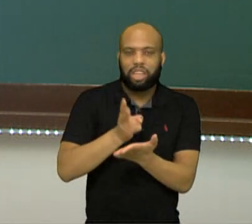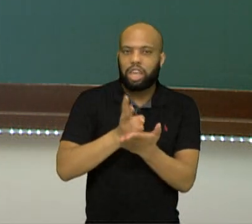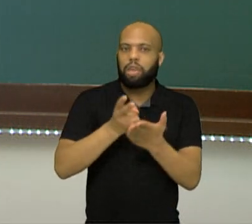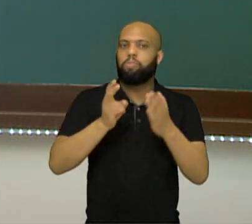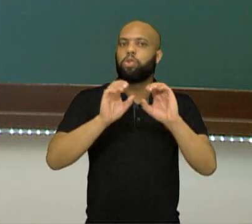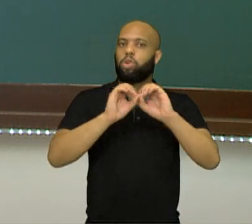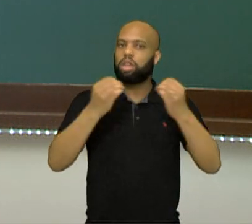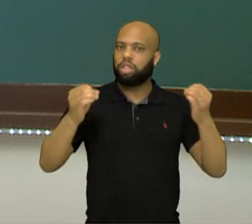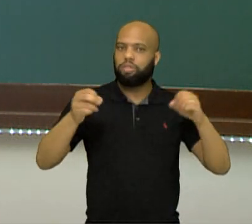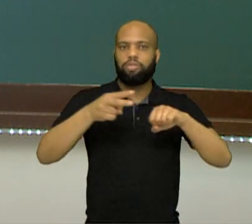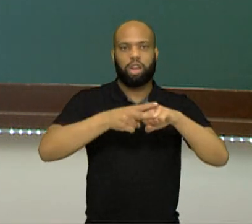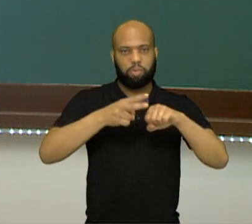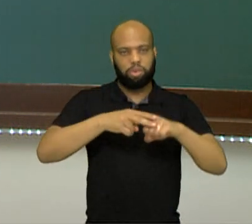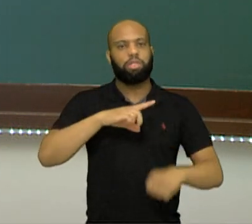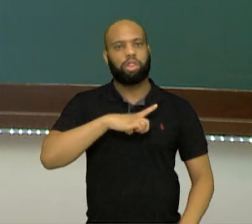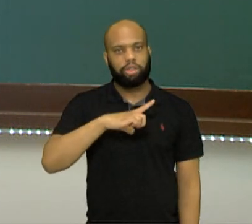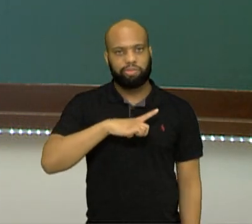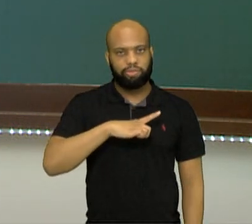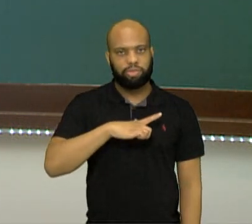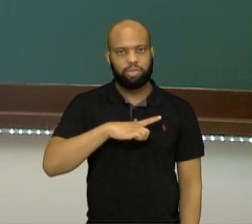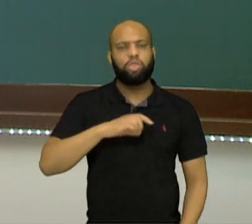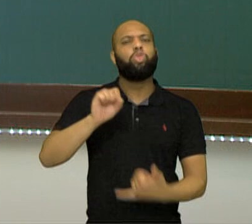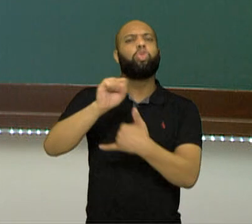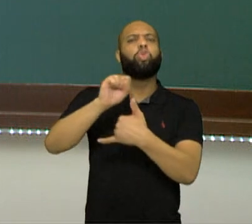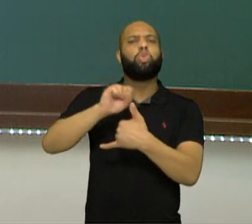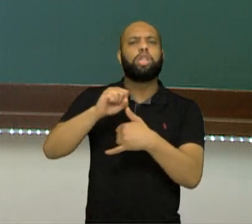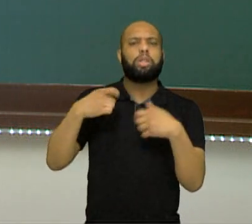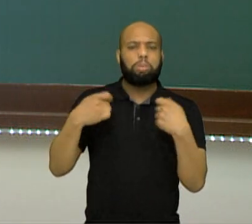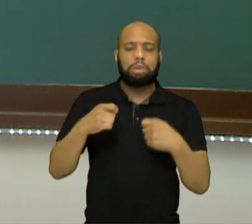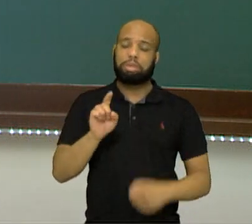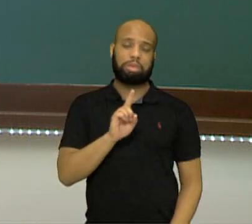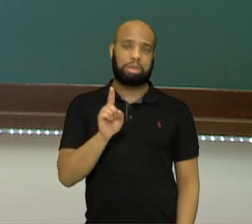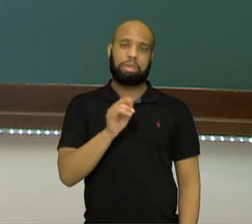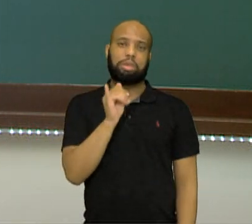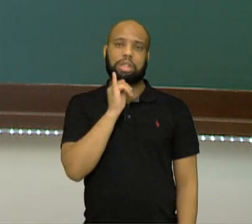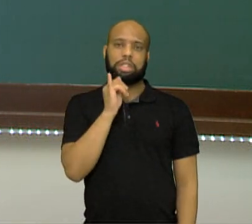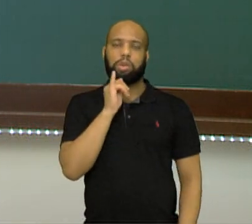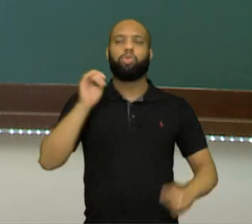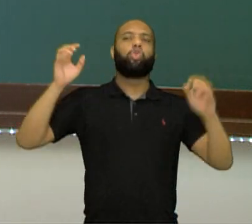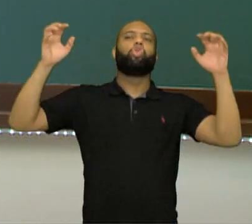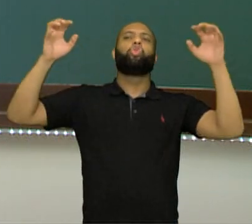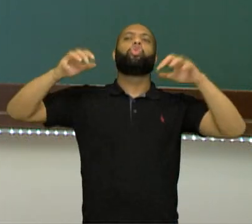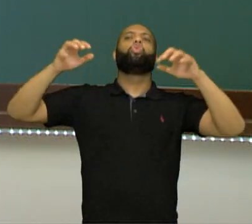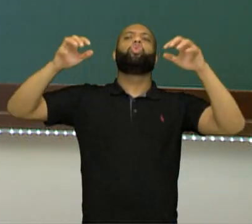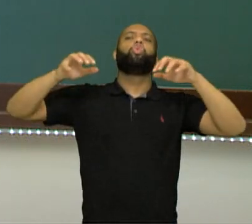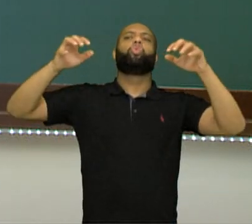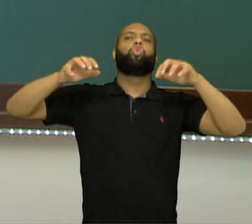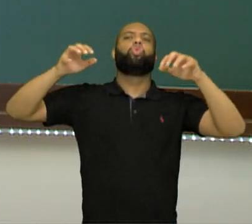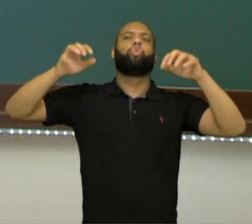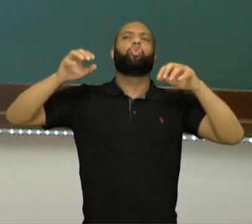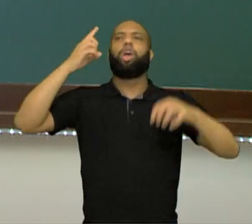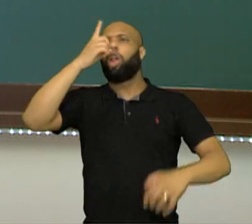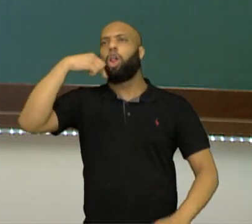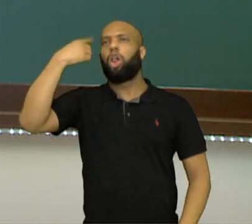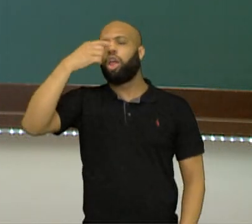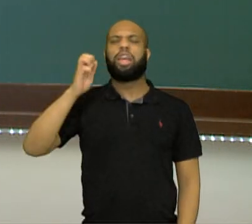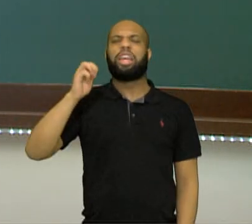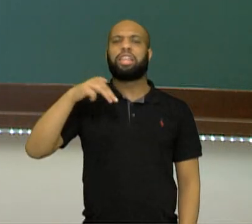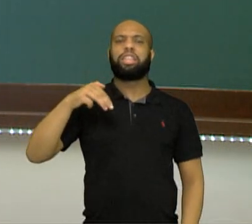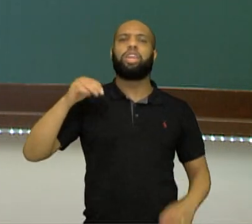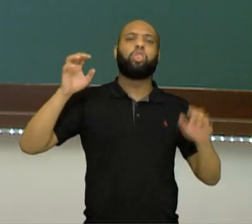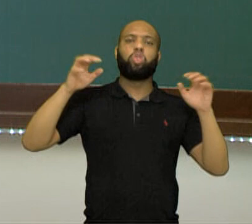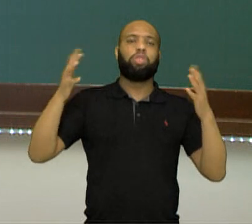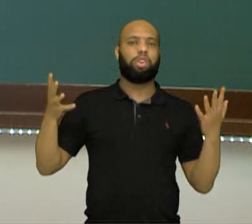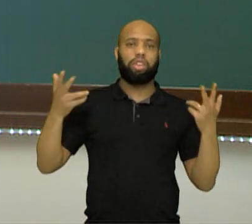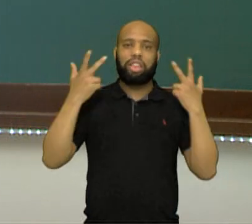sujeito? Podemos. Fenômeno natural, choveu. Horas. Quem choveu? Ninguém chove, choveu, é